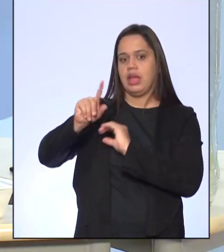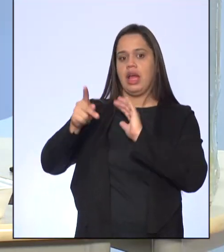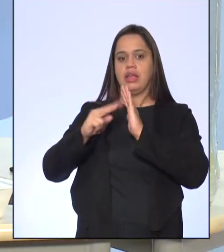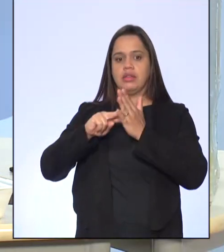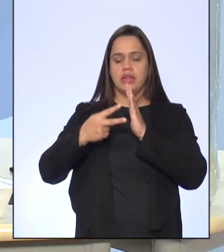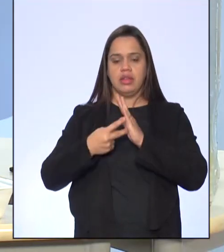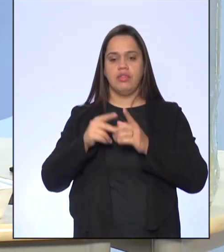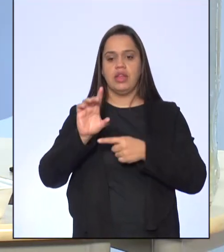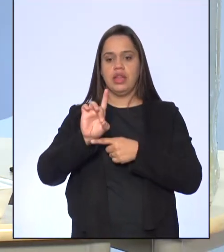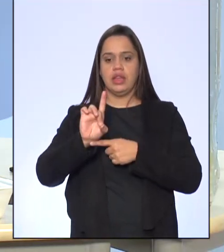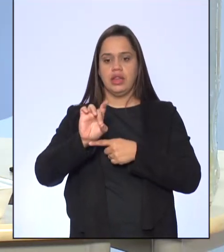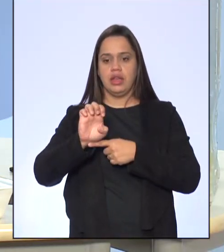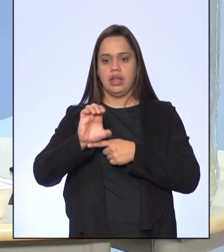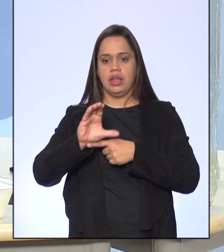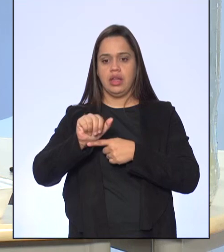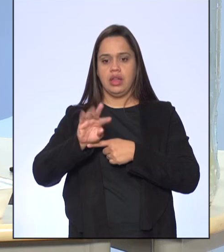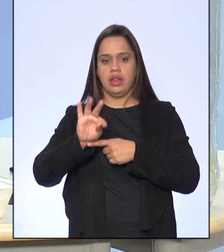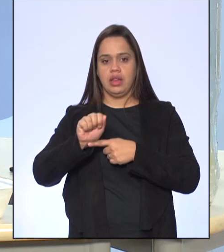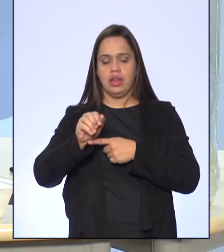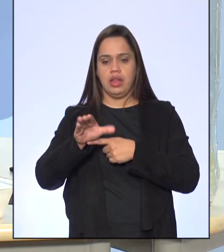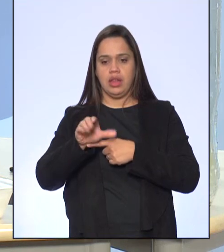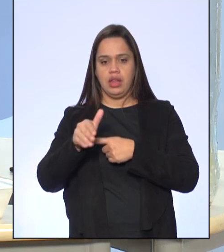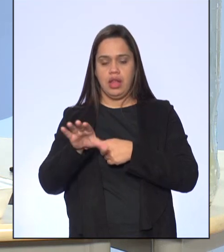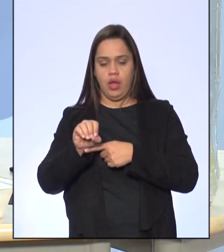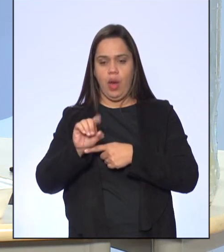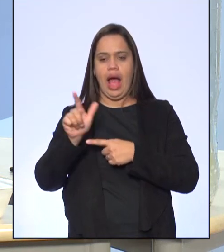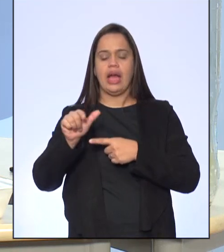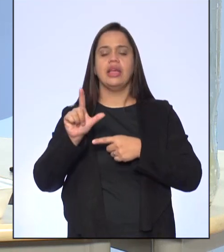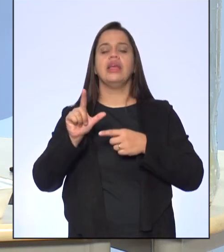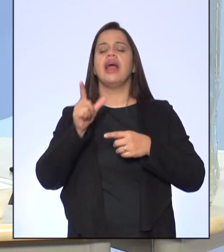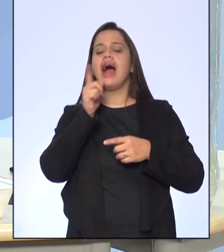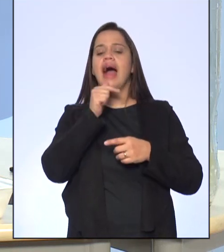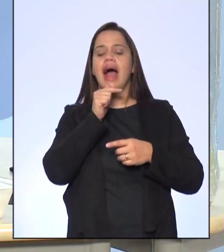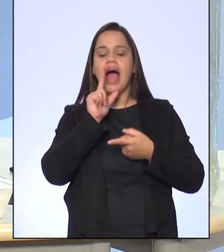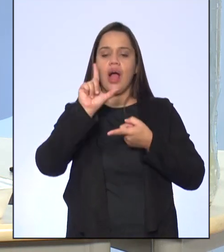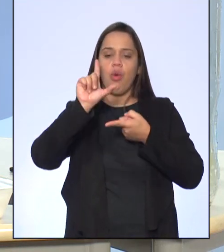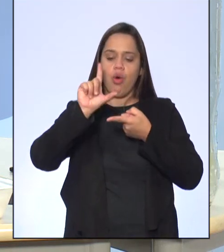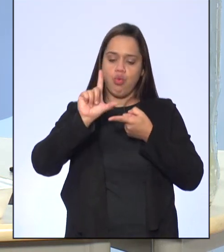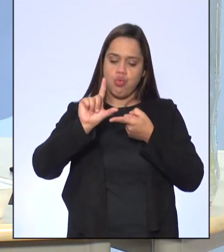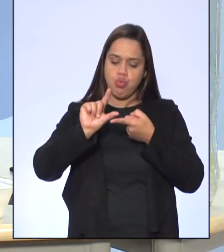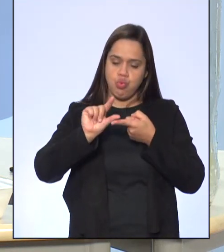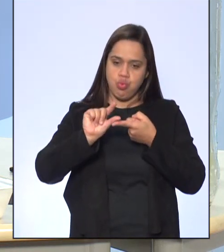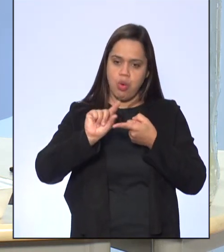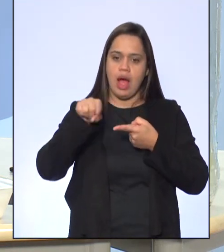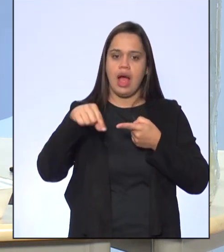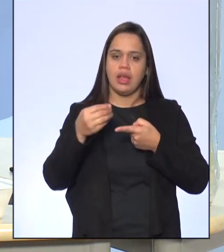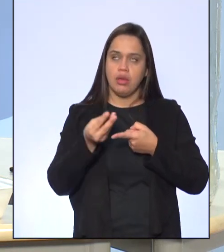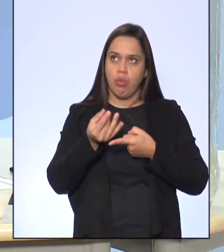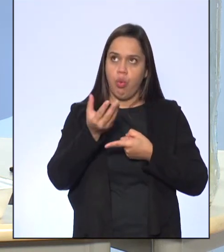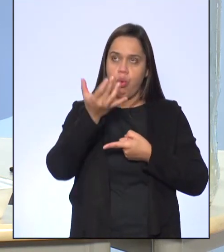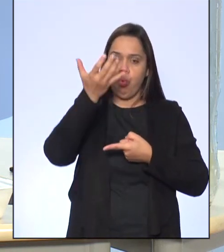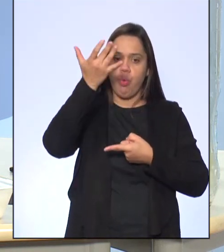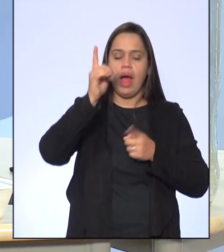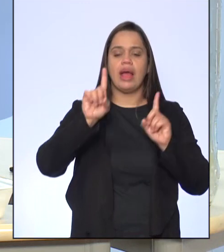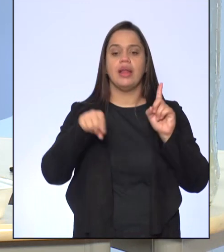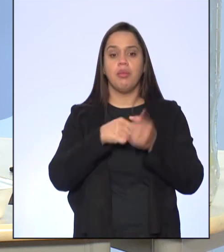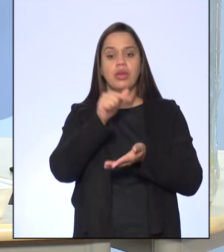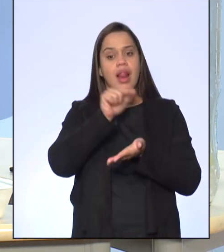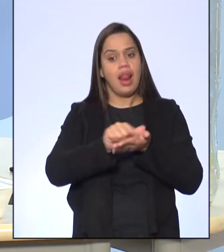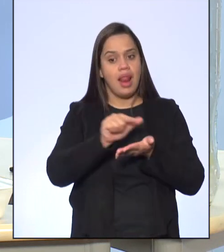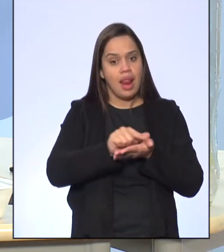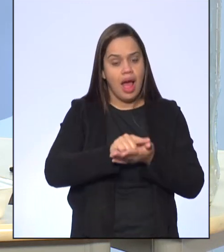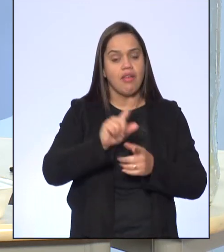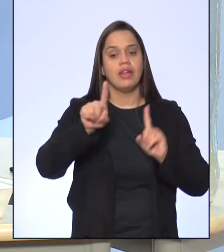de água, e aí evapora essa água. Depois, aí sim, eles vão fazer a lavagem, eles vão triar, vai passar por uma centrifugação, que também é